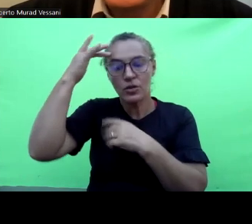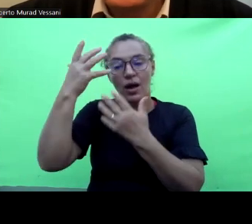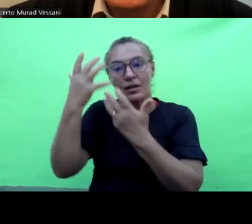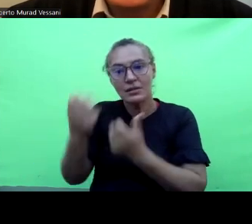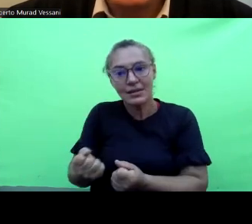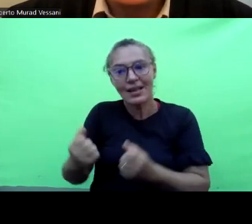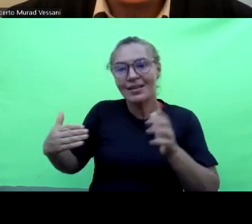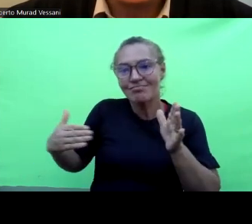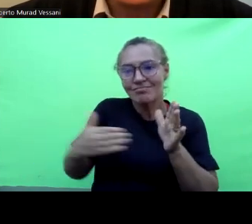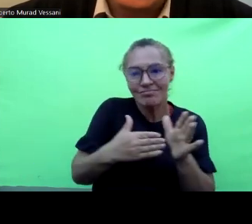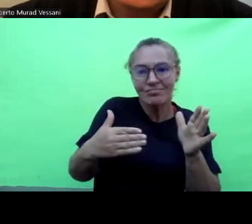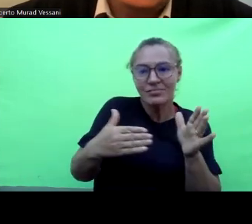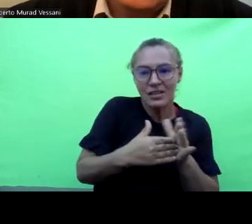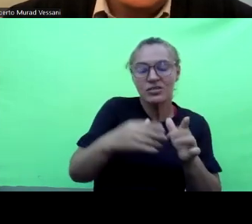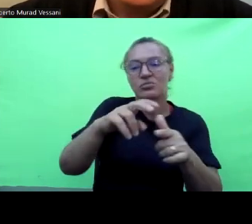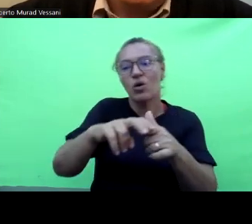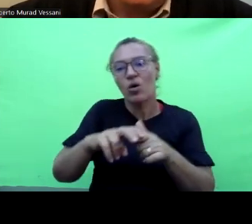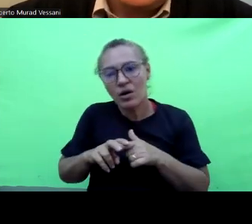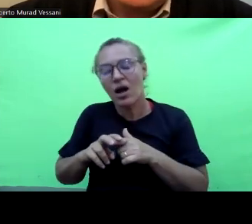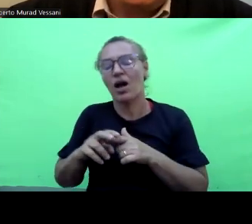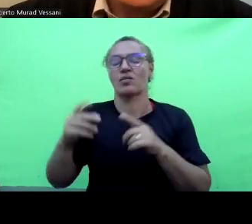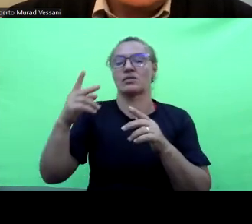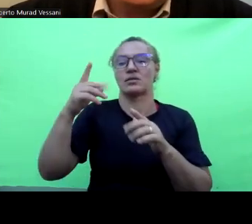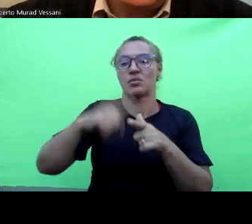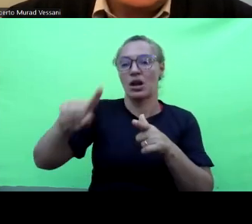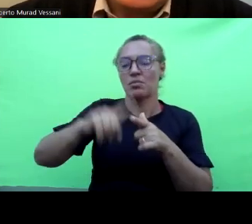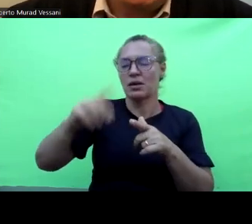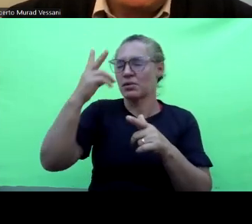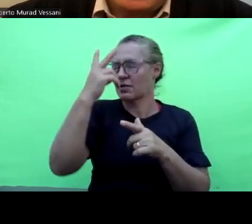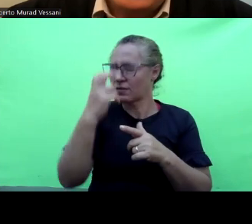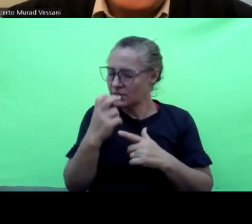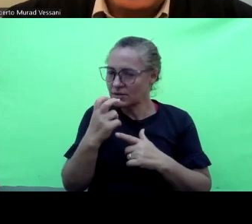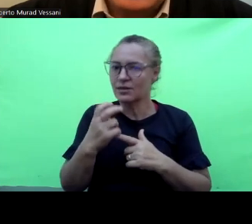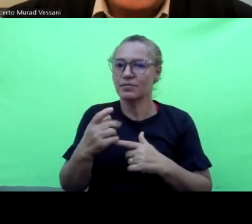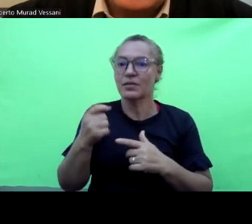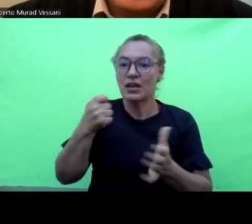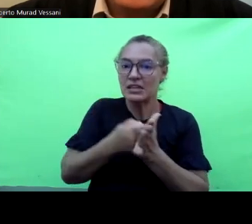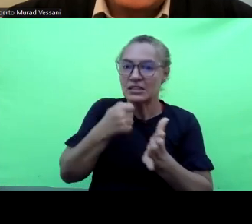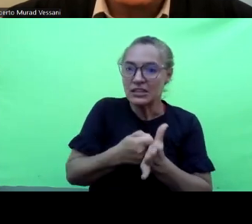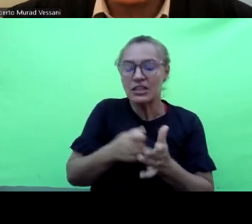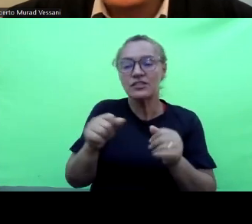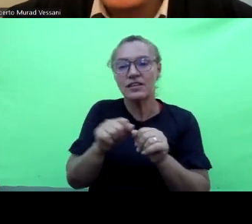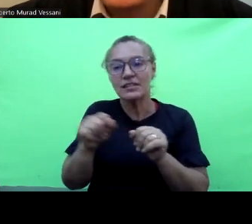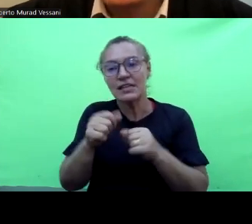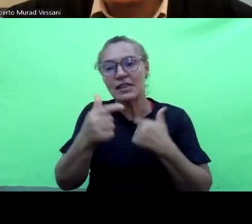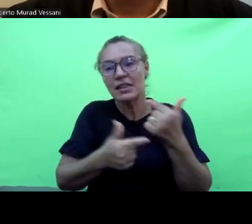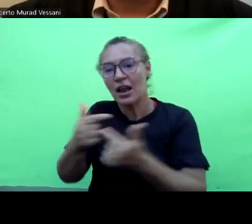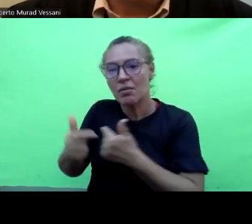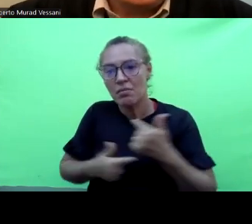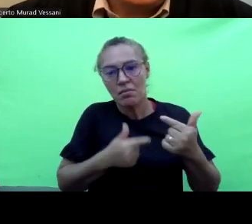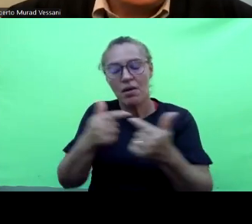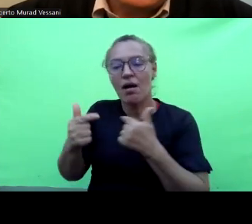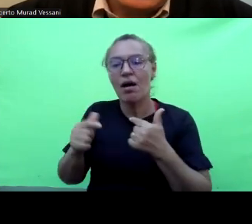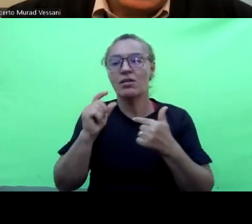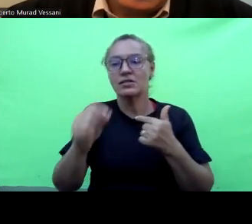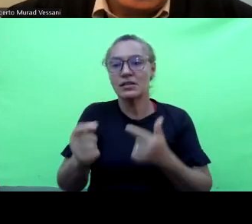da visão e ela acaba insistindo em fazer atividades que levam a um maior risco de acidentes, não só para ela, como